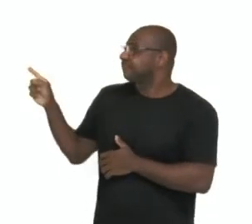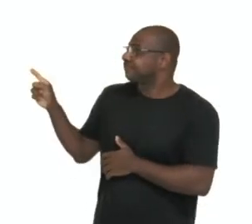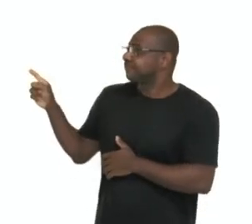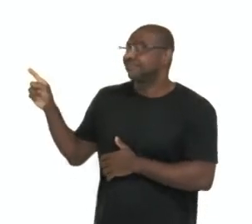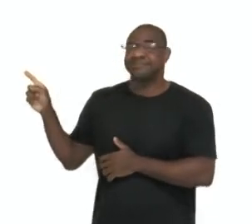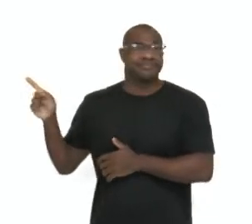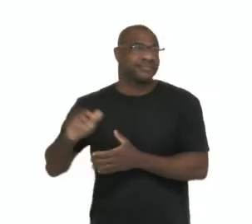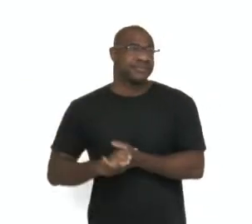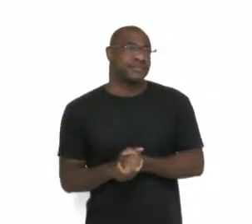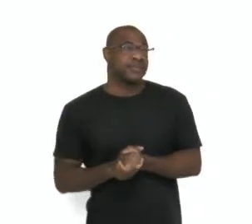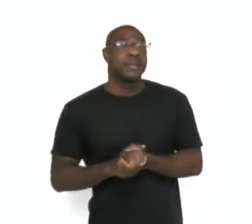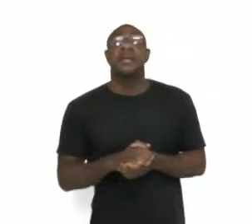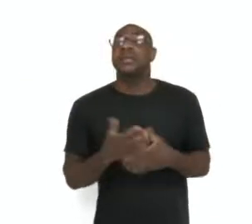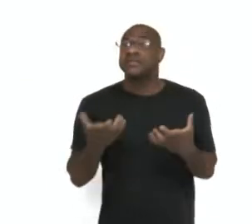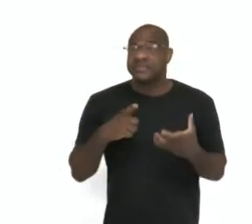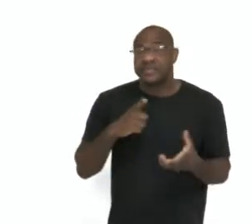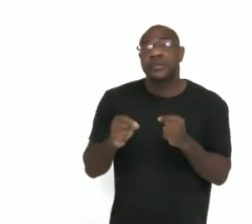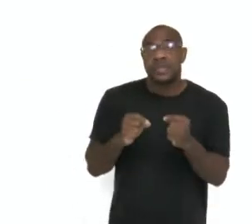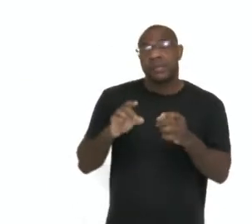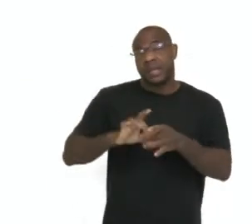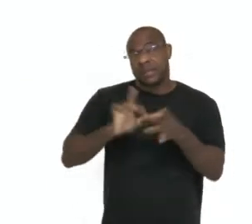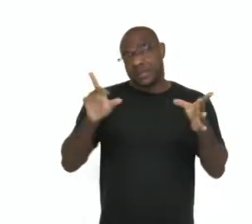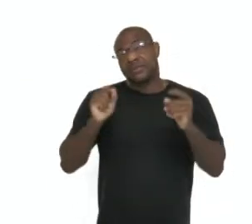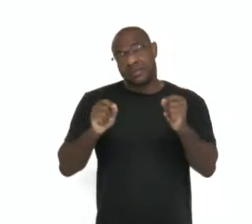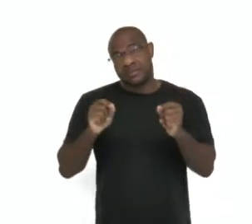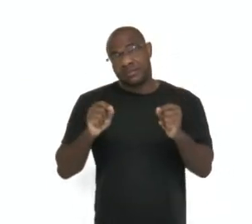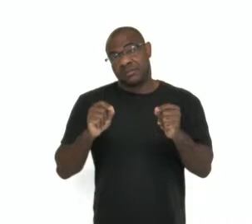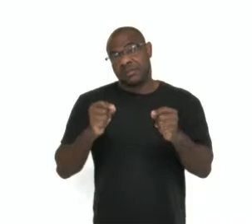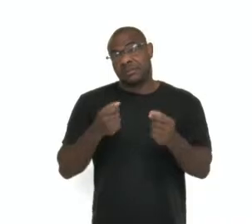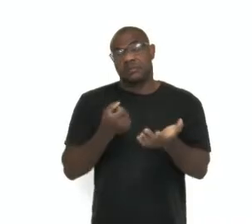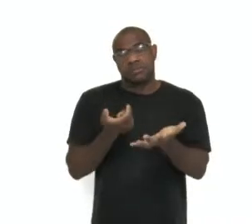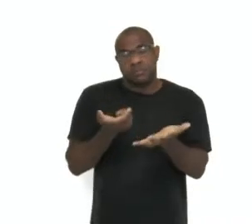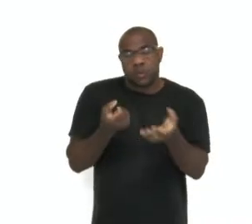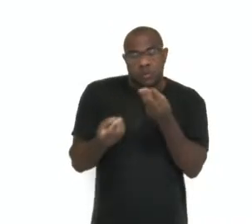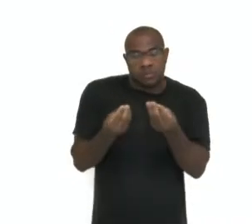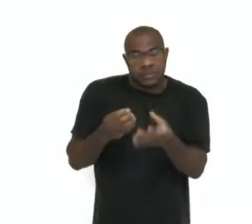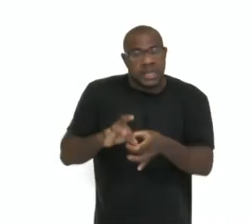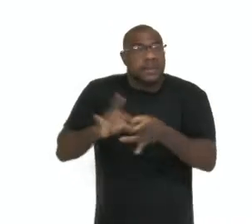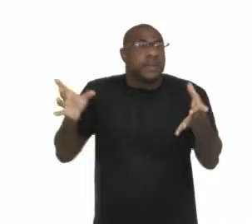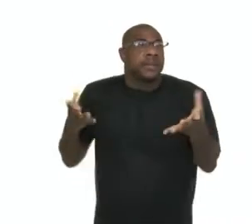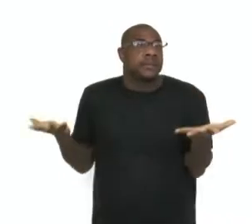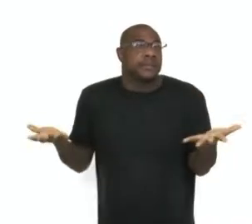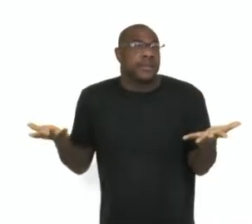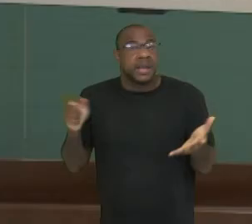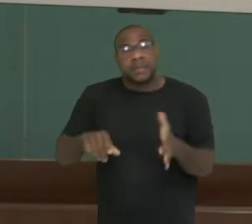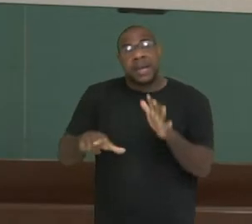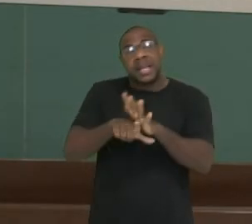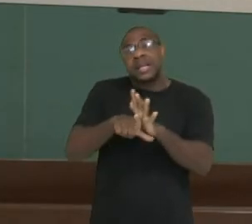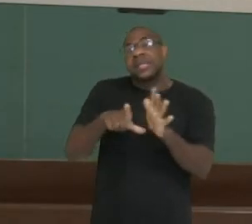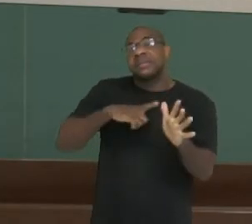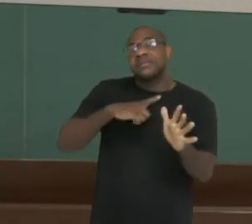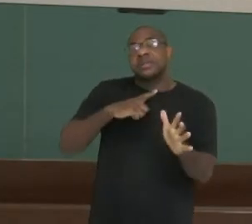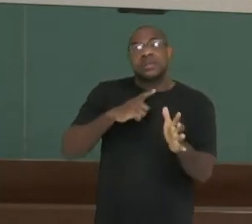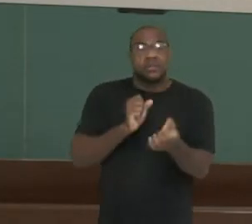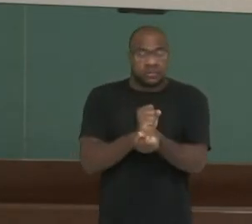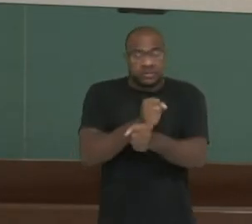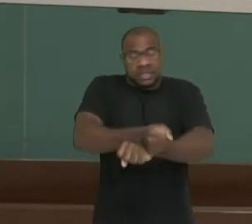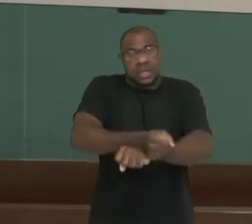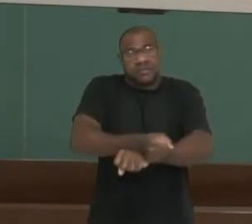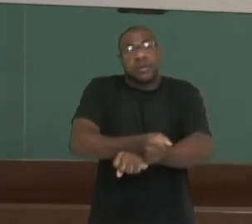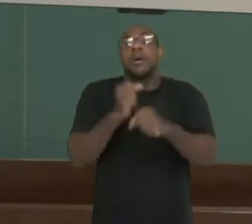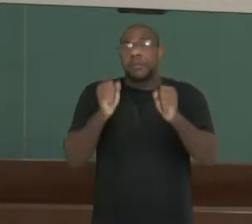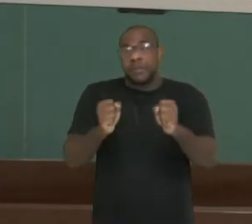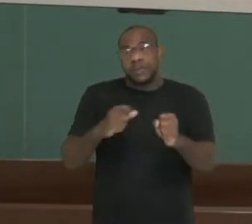sua liberdade. Então, essa lei ela já garantia, era mais uma lei que garantia de um escravo poder